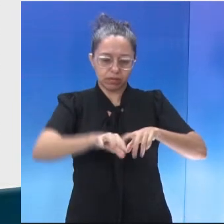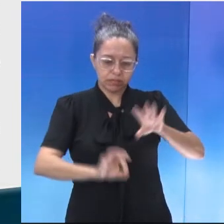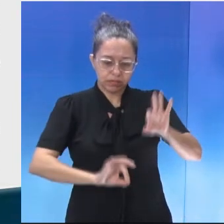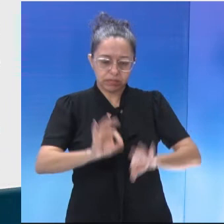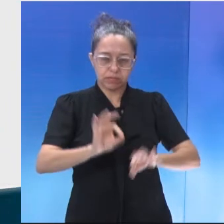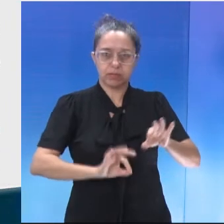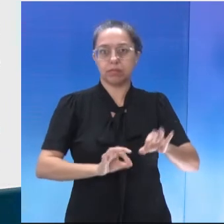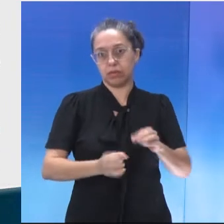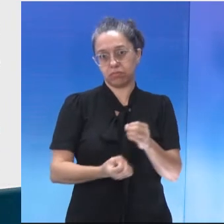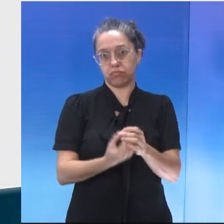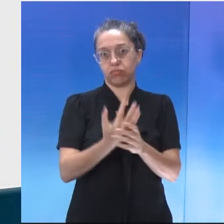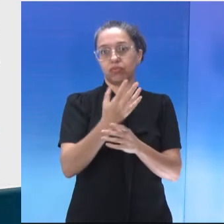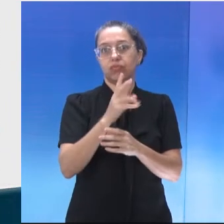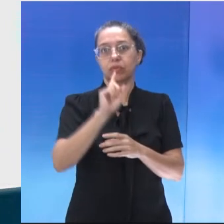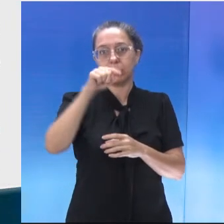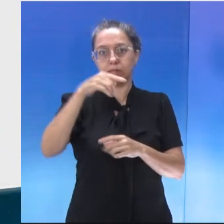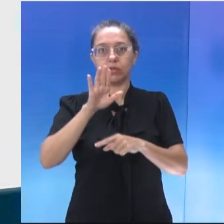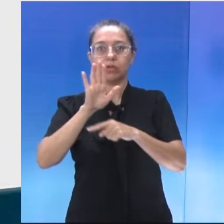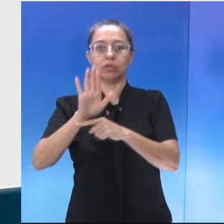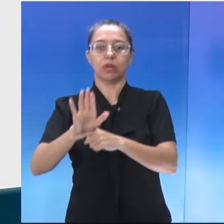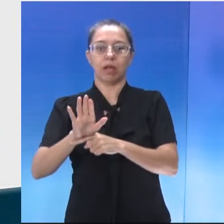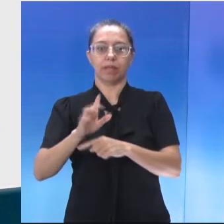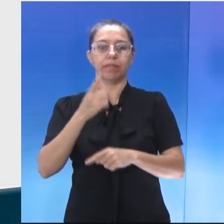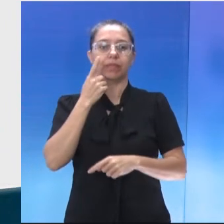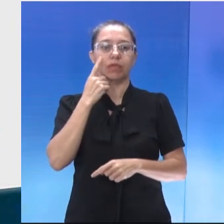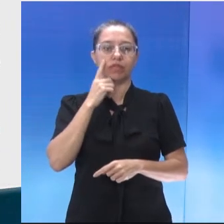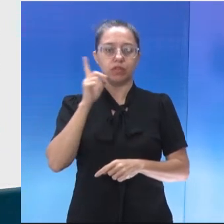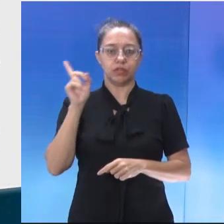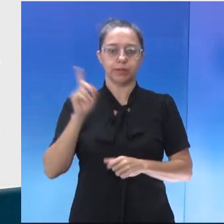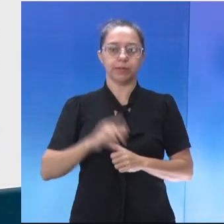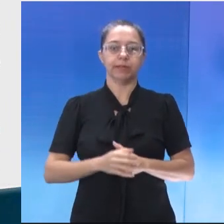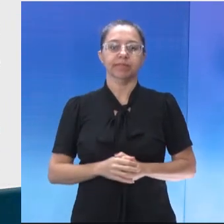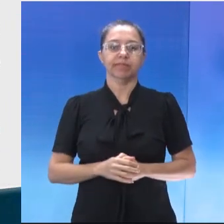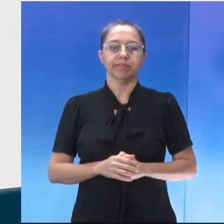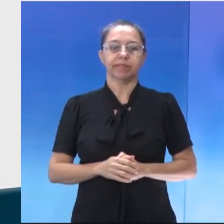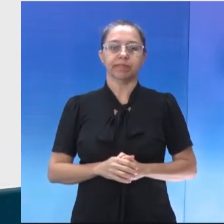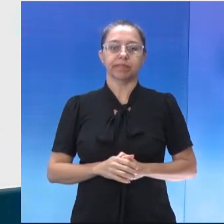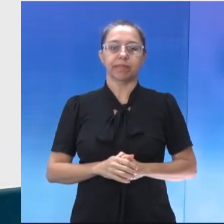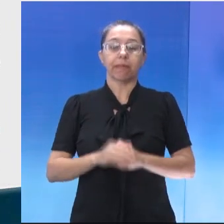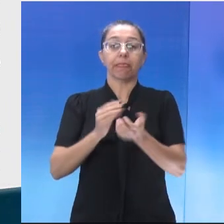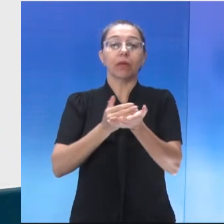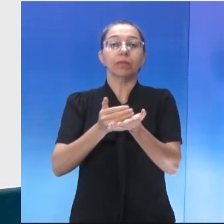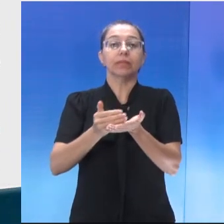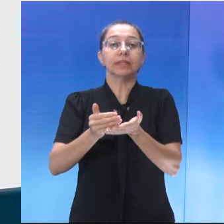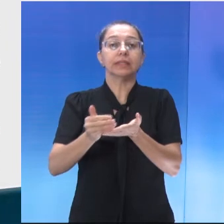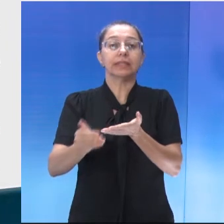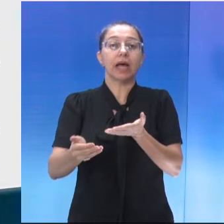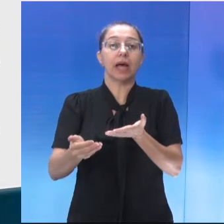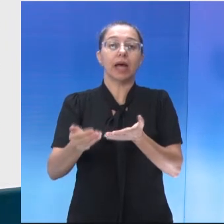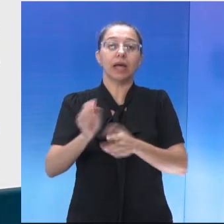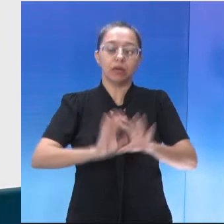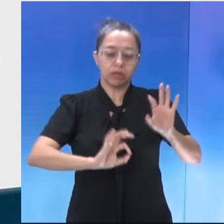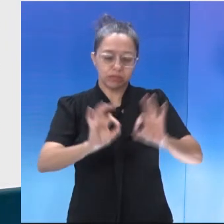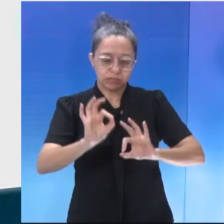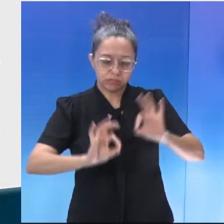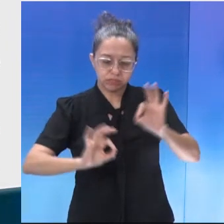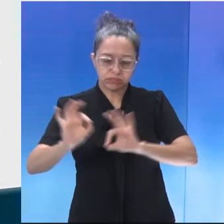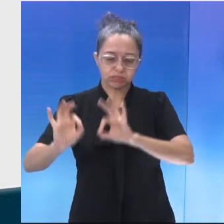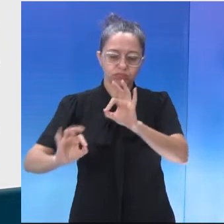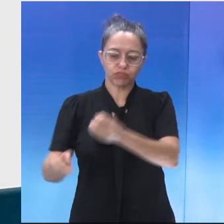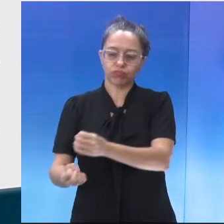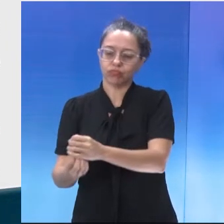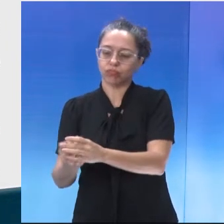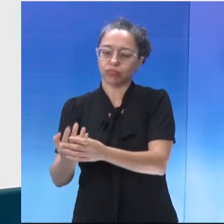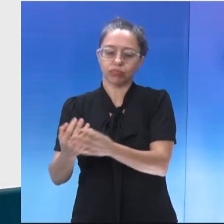ornamentar? Olha só o que está falando no finalzinho aí, denunciado. Começaram a cultivá-las em pátios